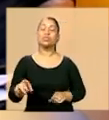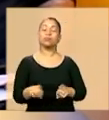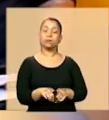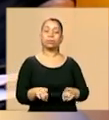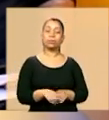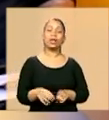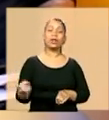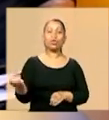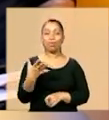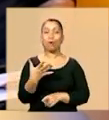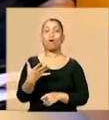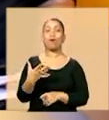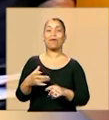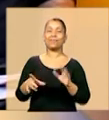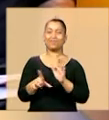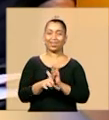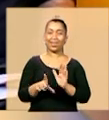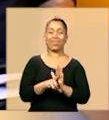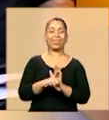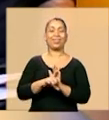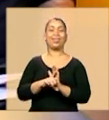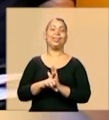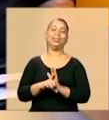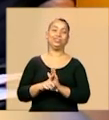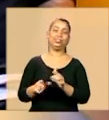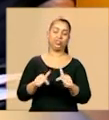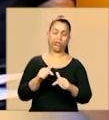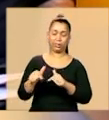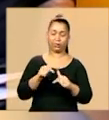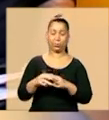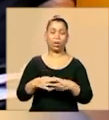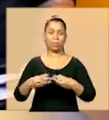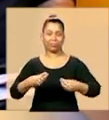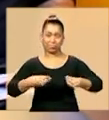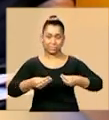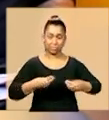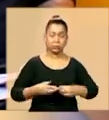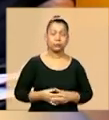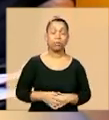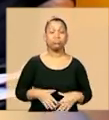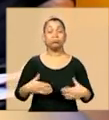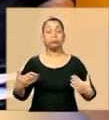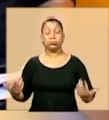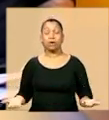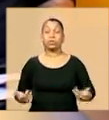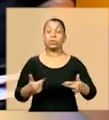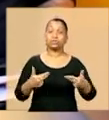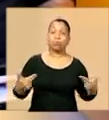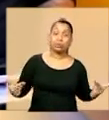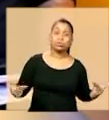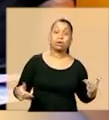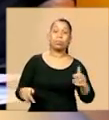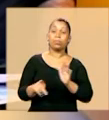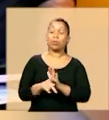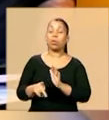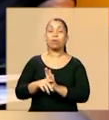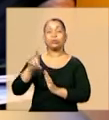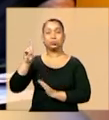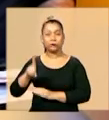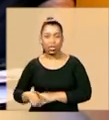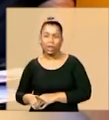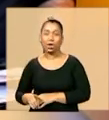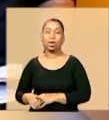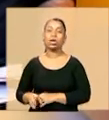flexibilização aí nas relações de trabalho. Isso gerou reflexos no campo do direito, jurisprudências, novos entendimentos